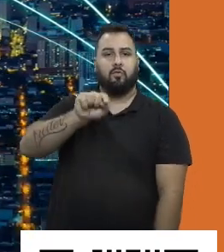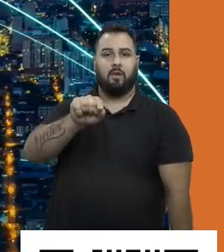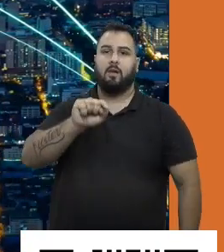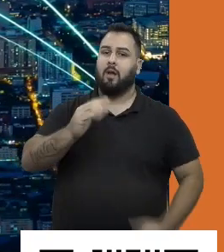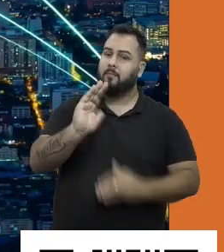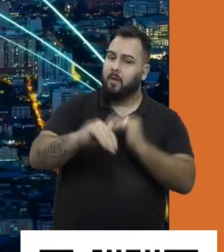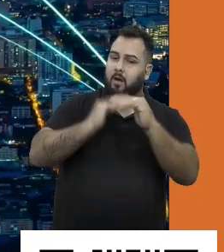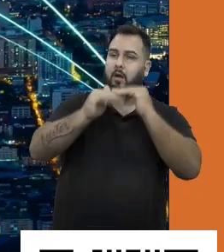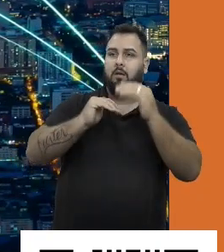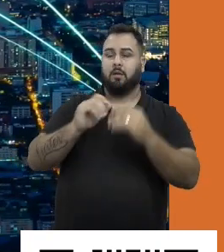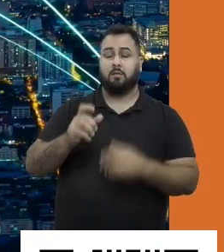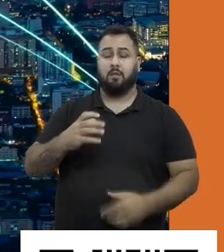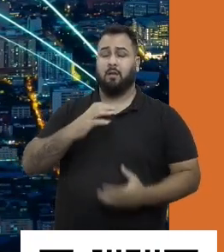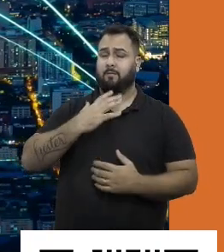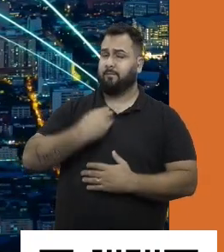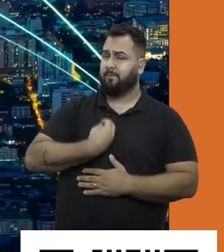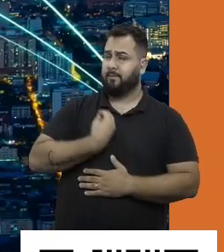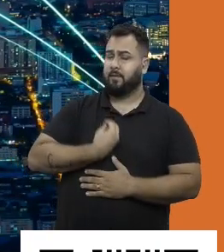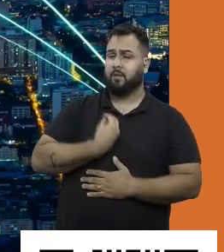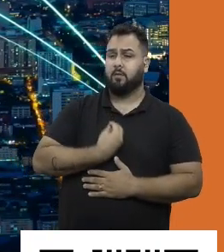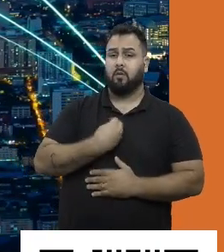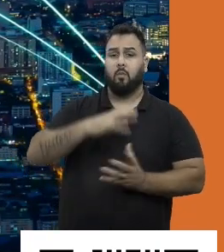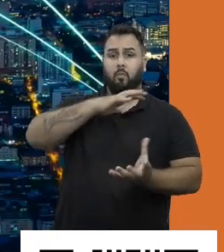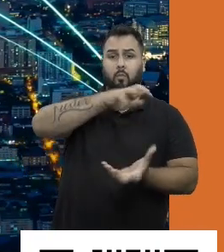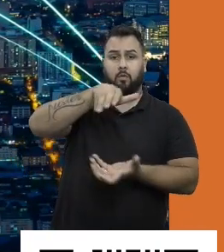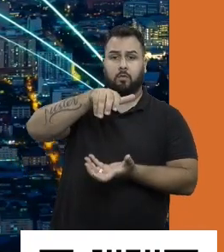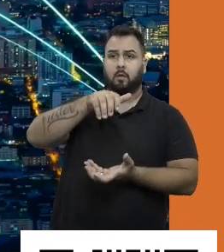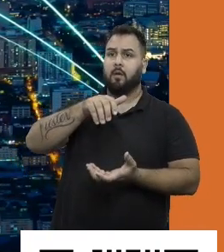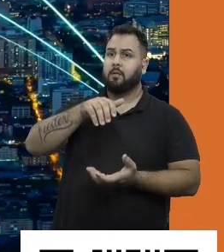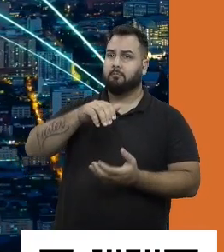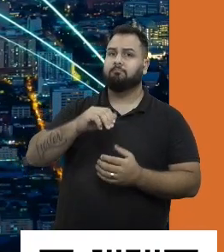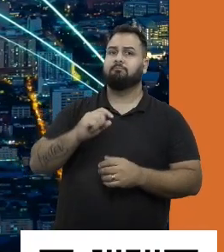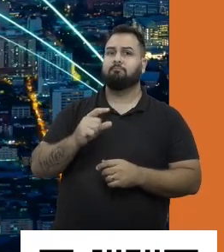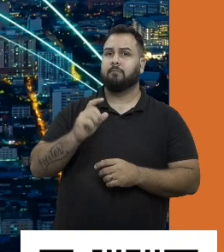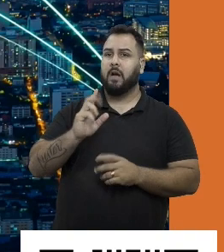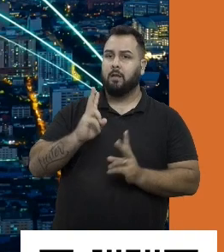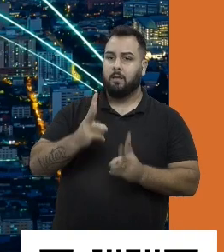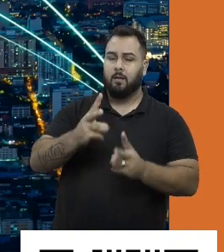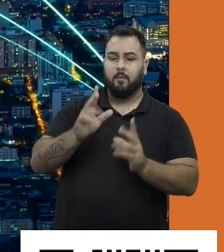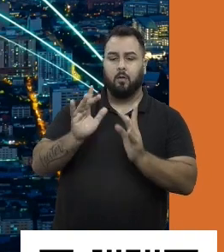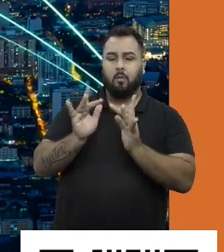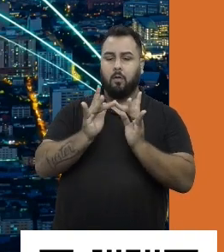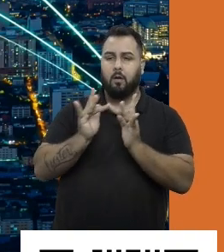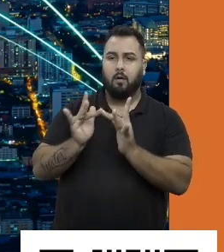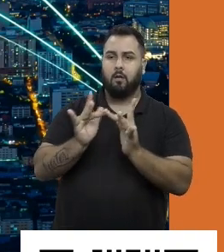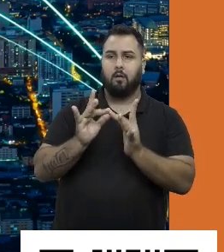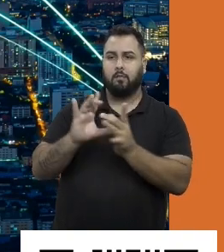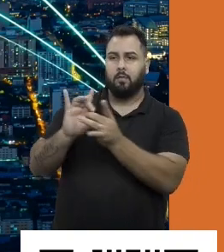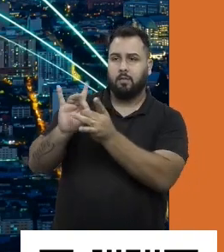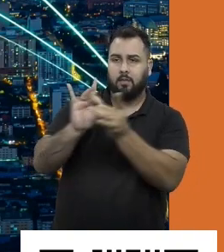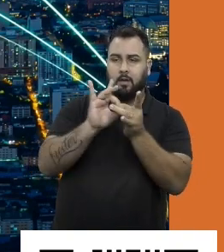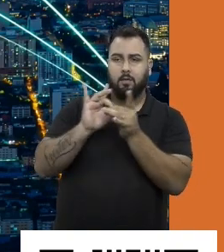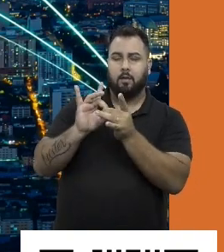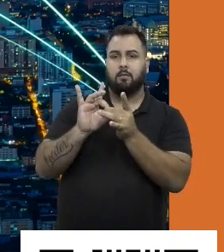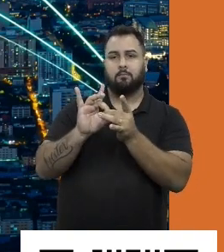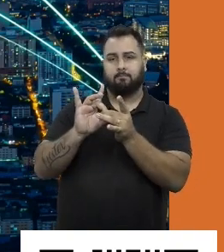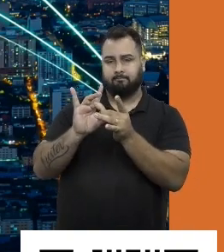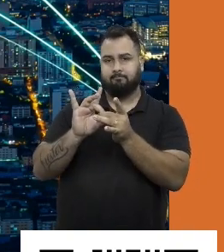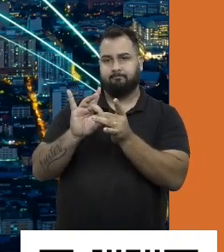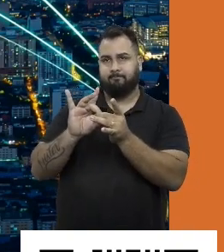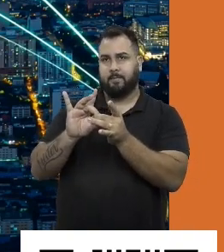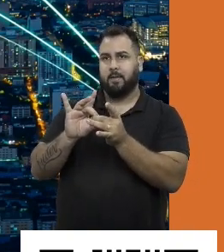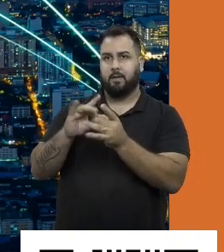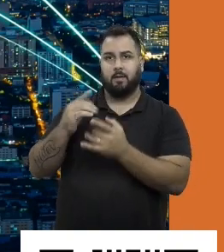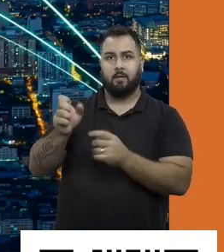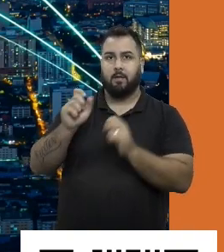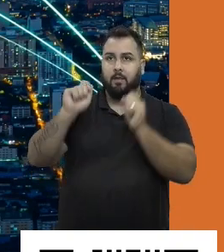cada vez mais conectado E que tá sempre online Então tudo aqui acho que todo mundo indiscutível a primeira coisa que faz depois